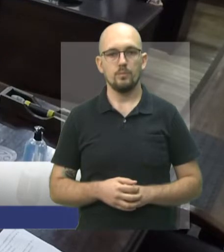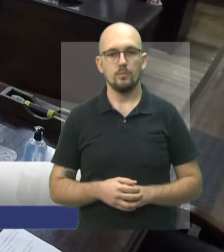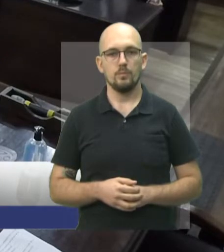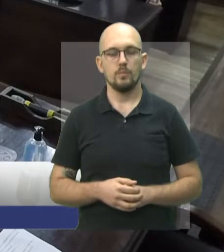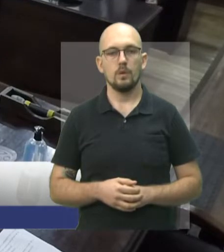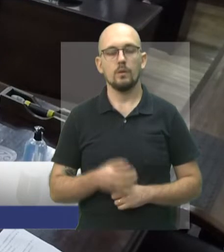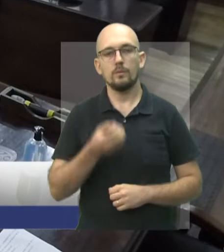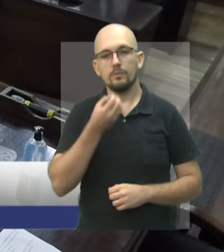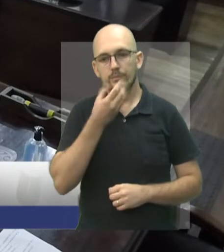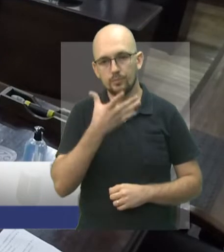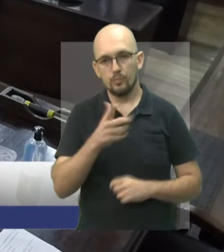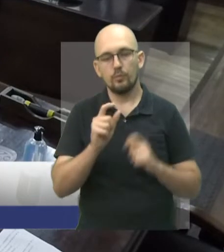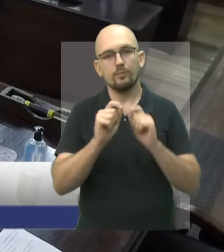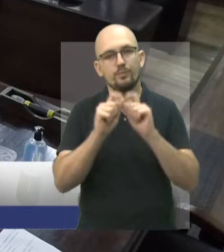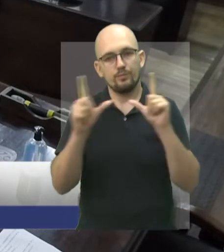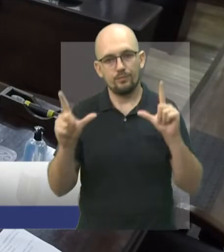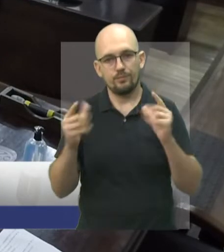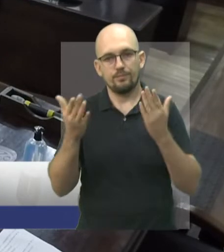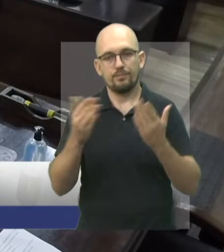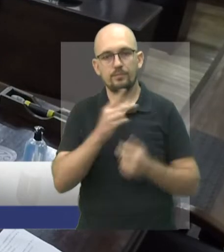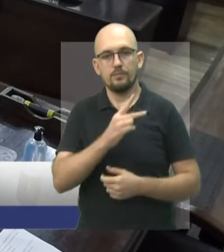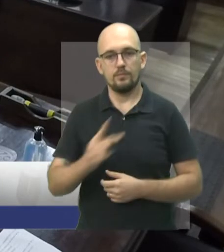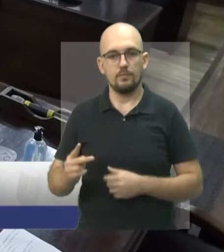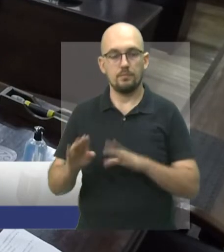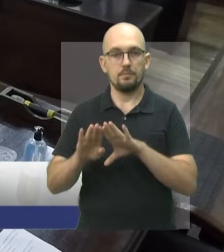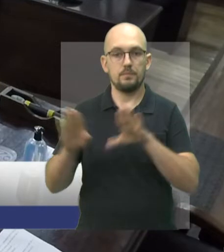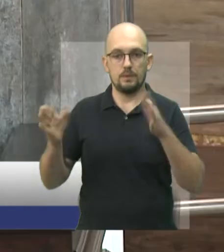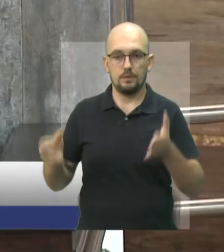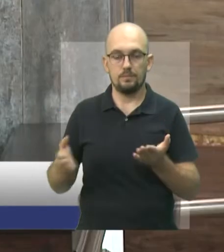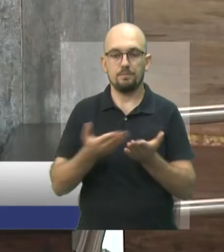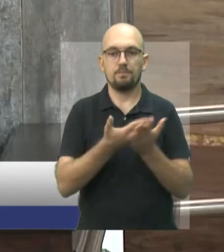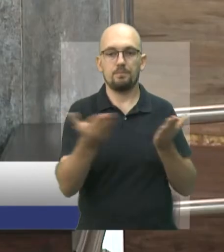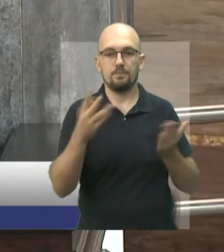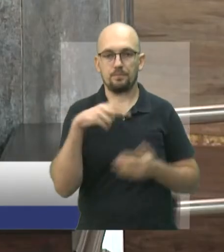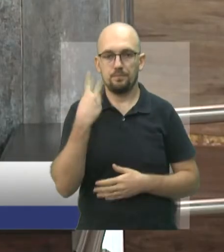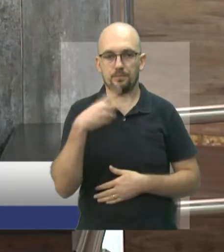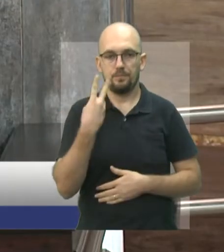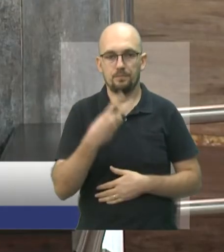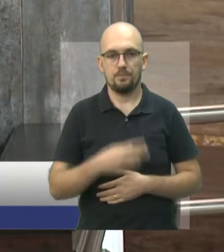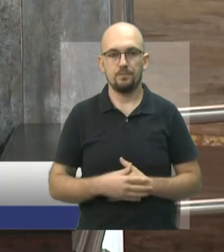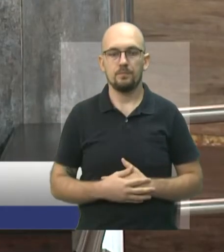Bom dia, presidente, à mesa, aos nobres vereadores,